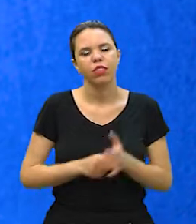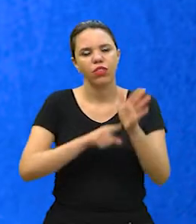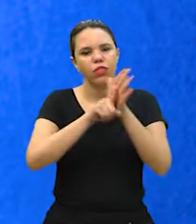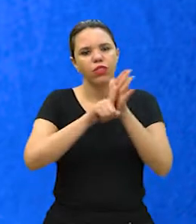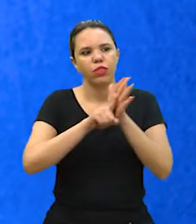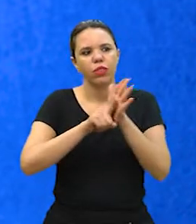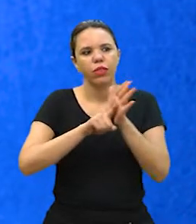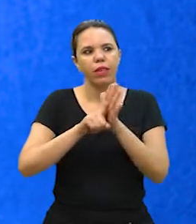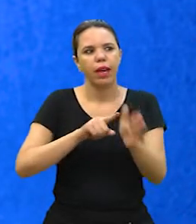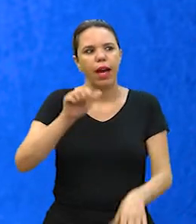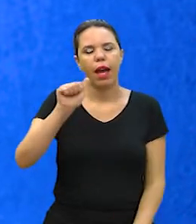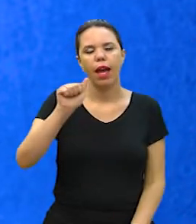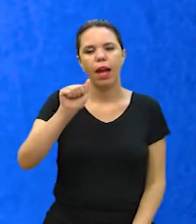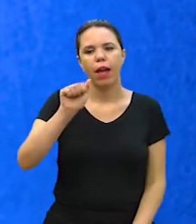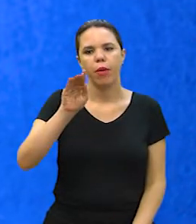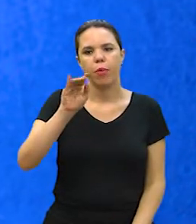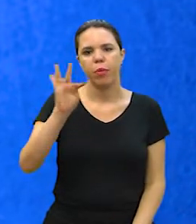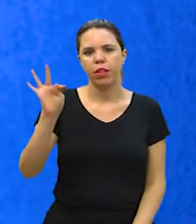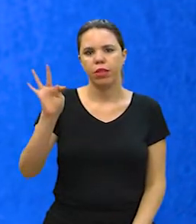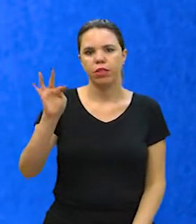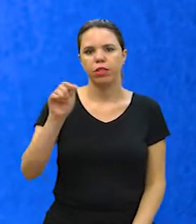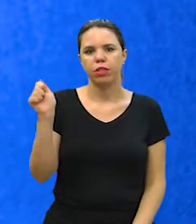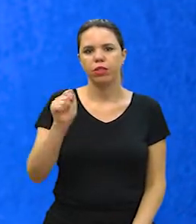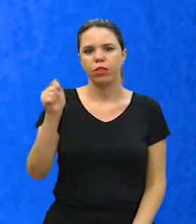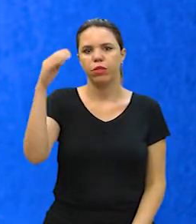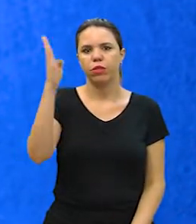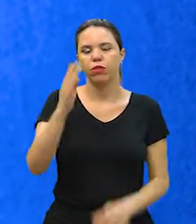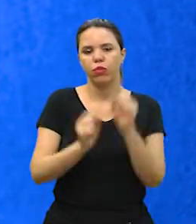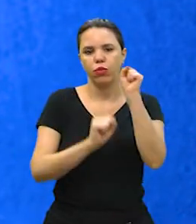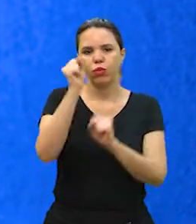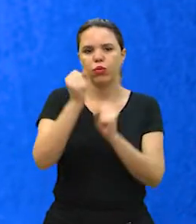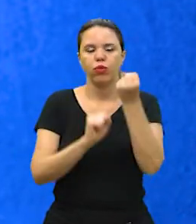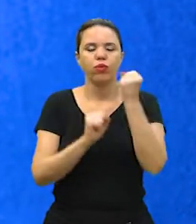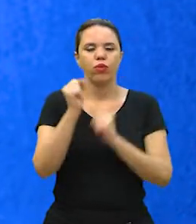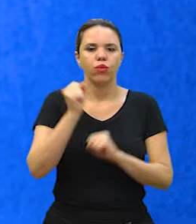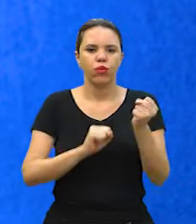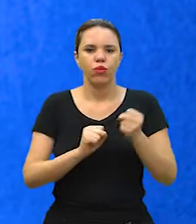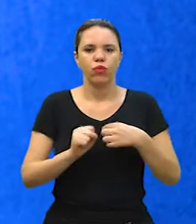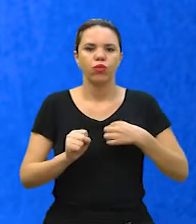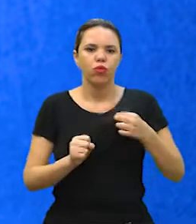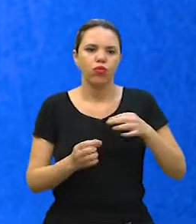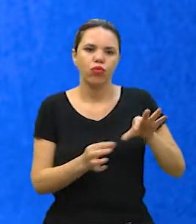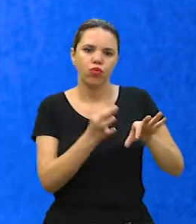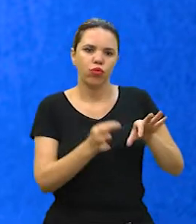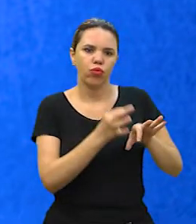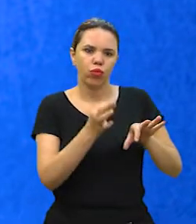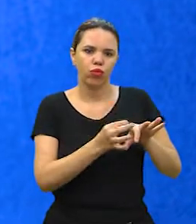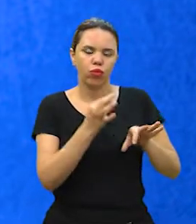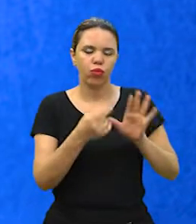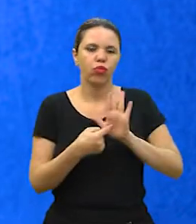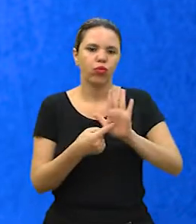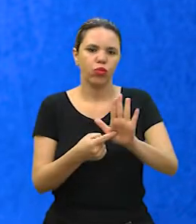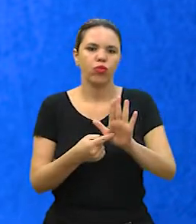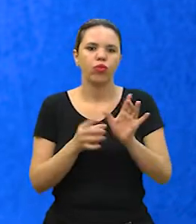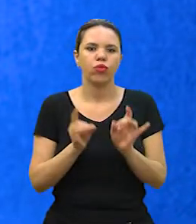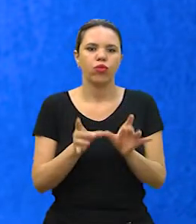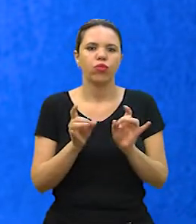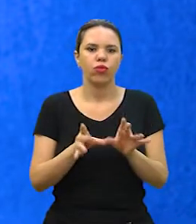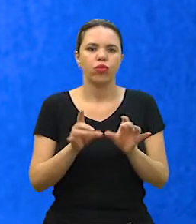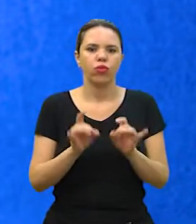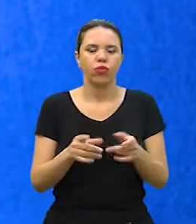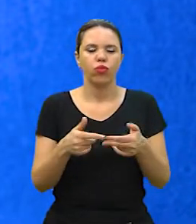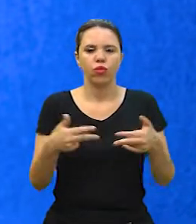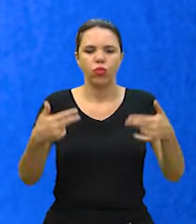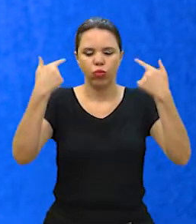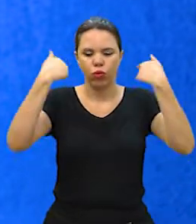Estimativas da ABIT, a Associação Brasileira da Indústria Têxtil e de Confecção, apontam que as vendas de artigos